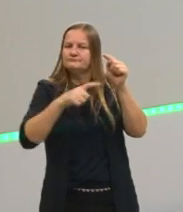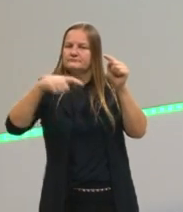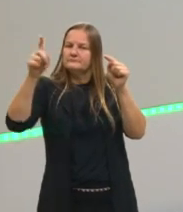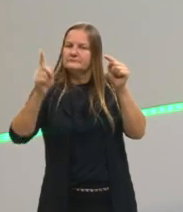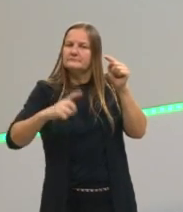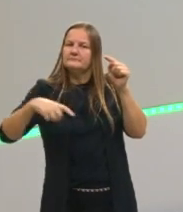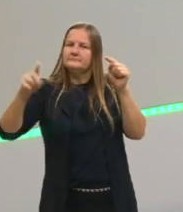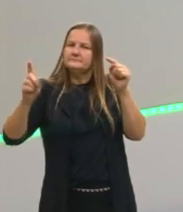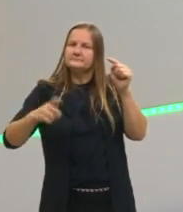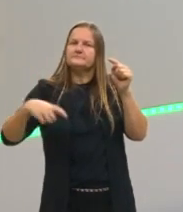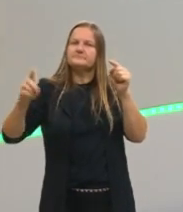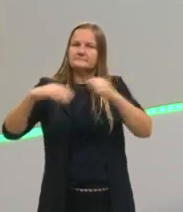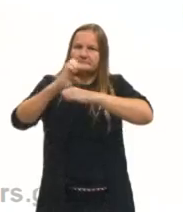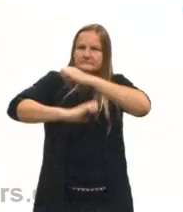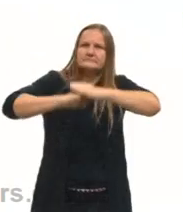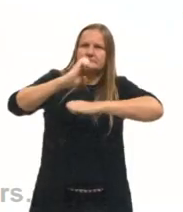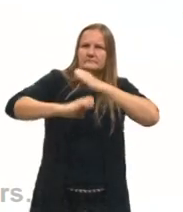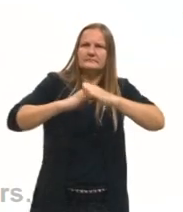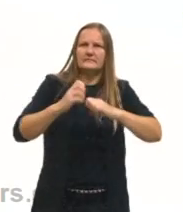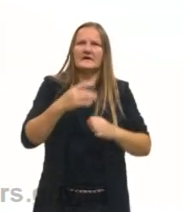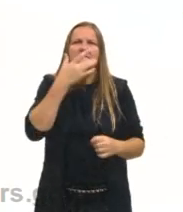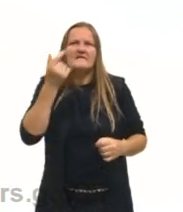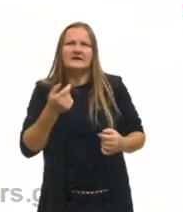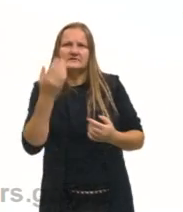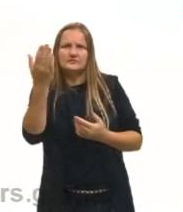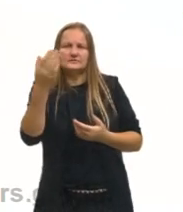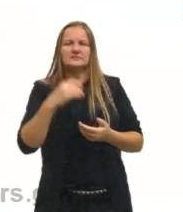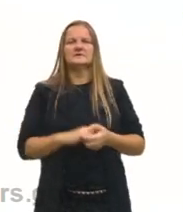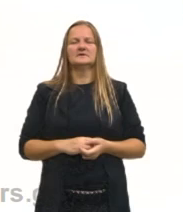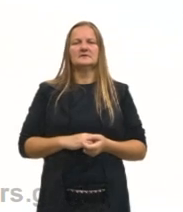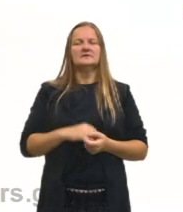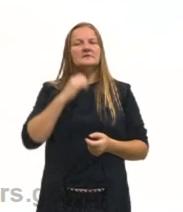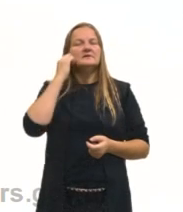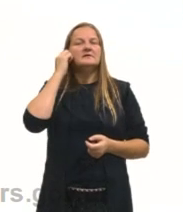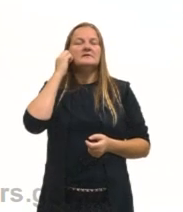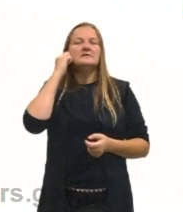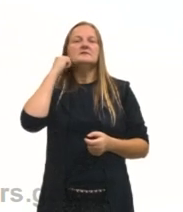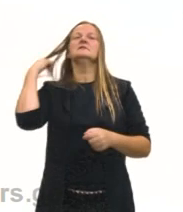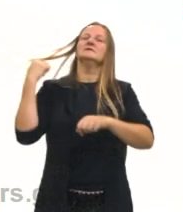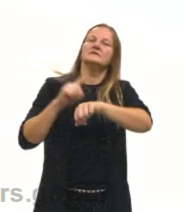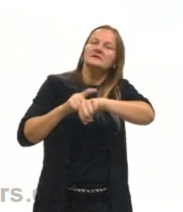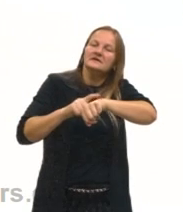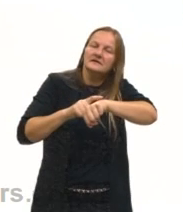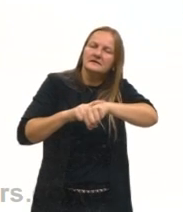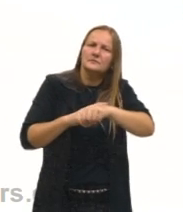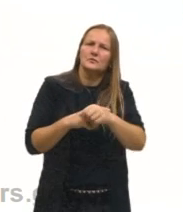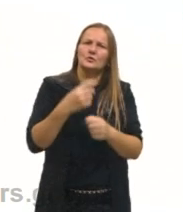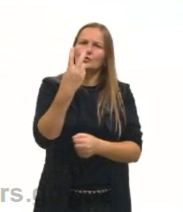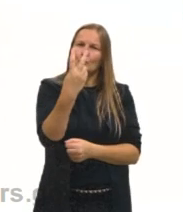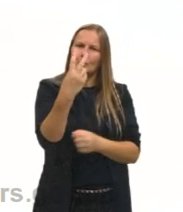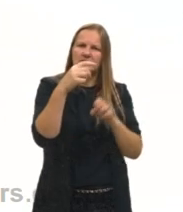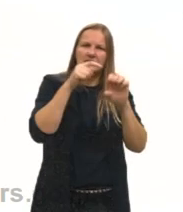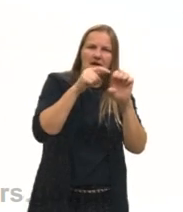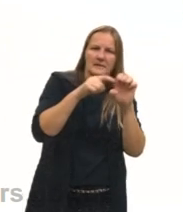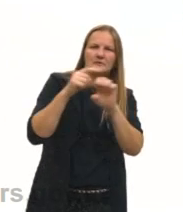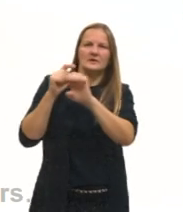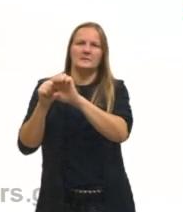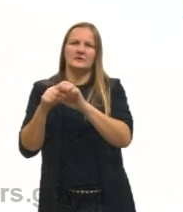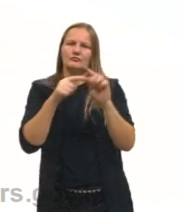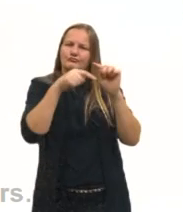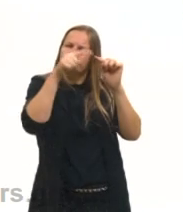e a que eu trouxe distribuição já pronta para facilitar se nós fizemos a distribuição dos dois elementos eu consigo